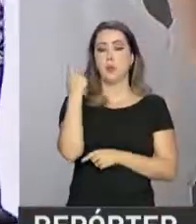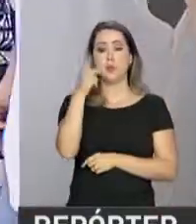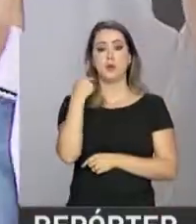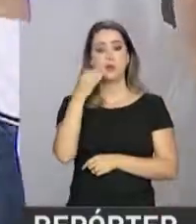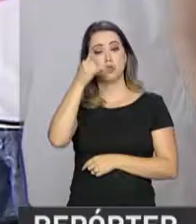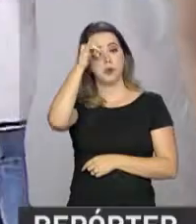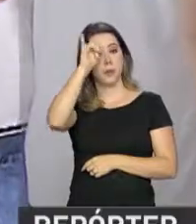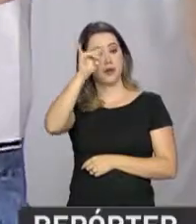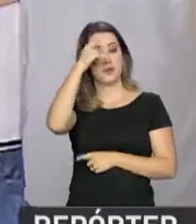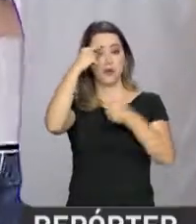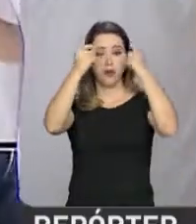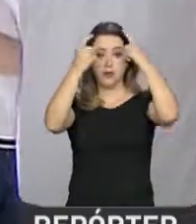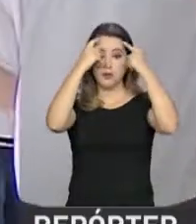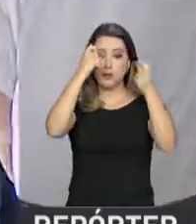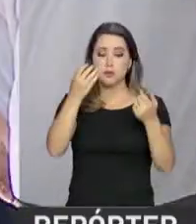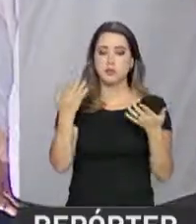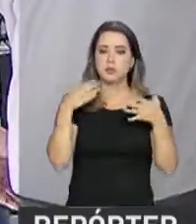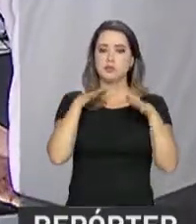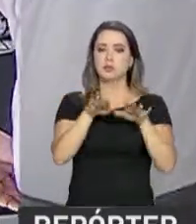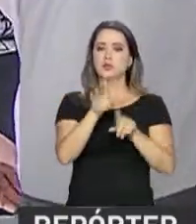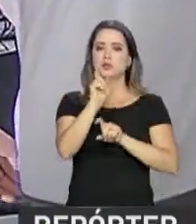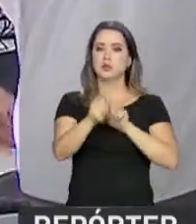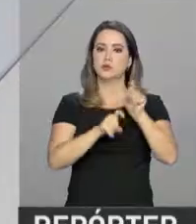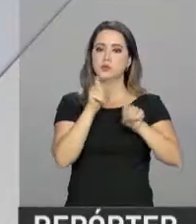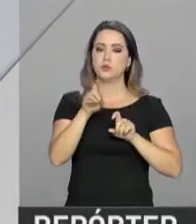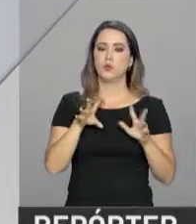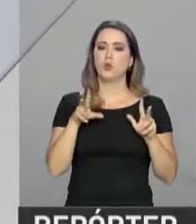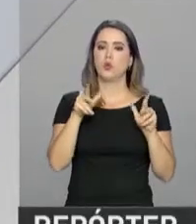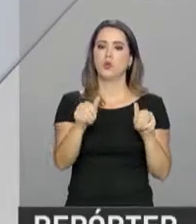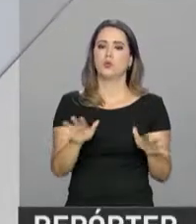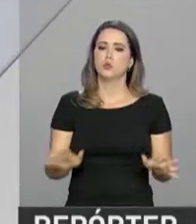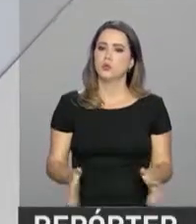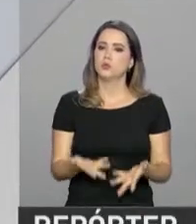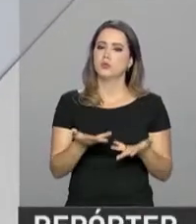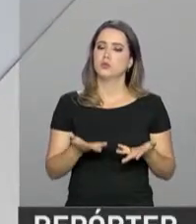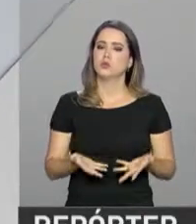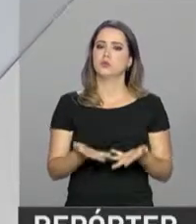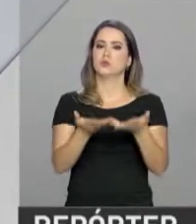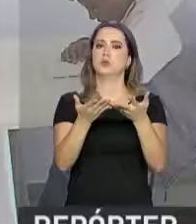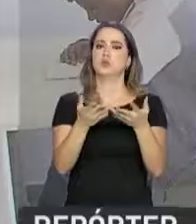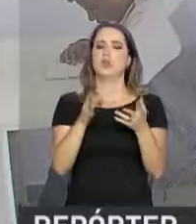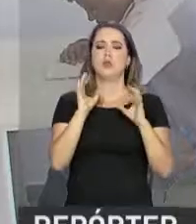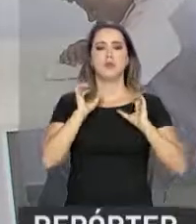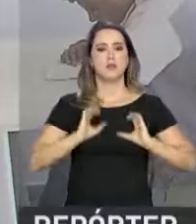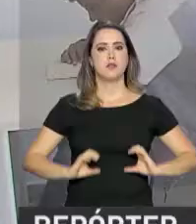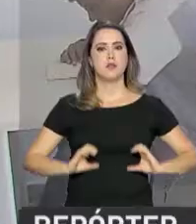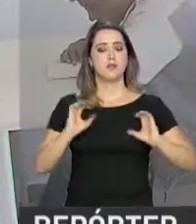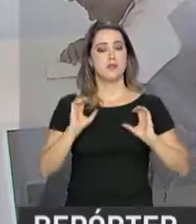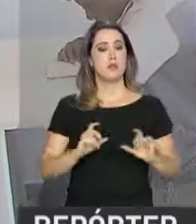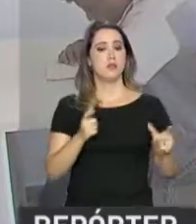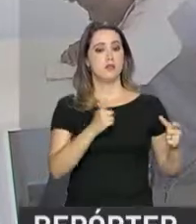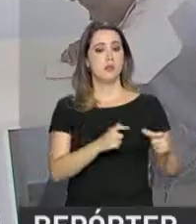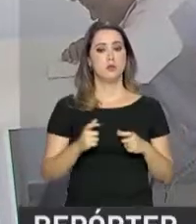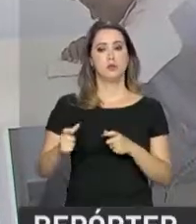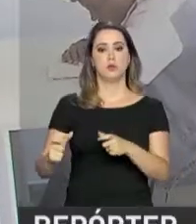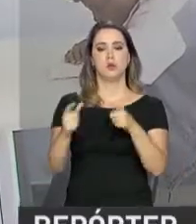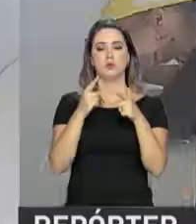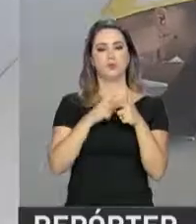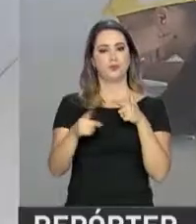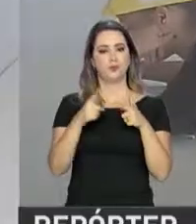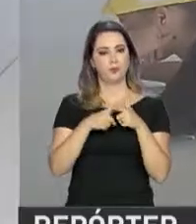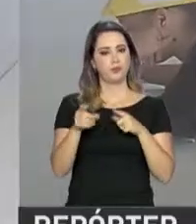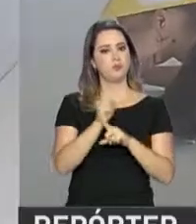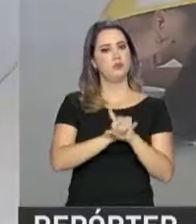de prevenção à violência e de inclusão digital. Tudo para promover a cidadania em locais de alta